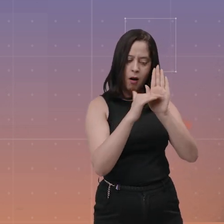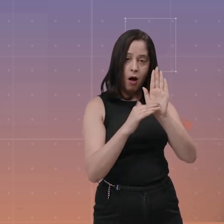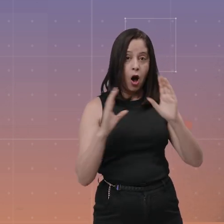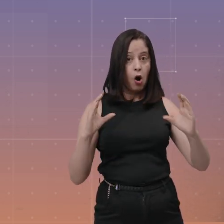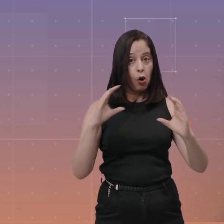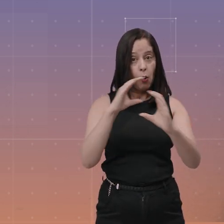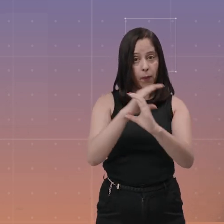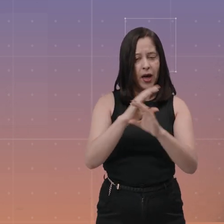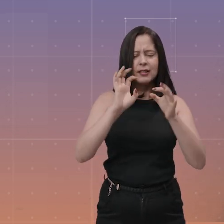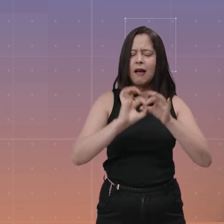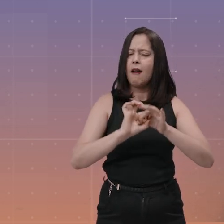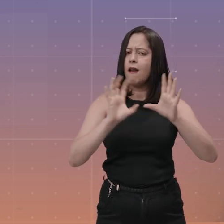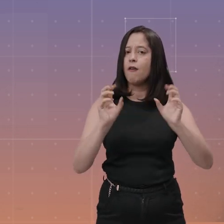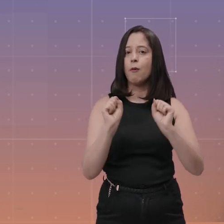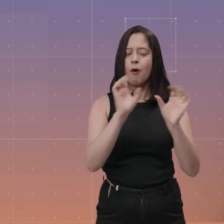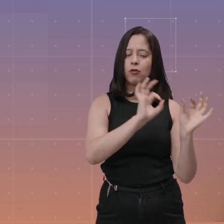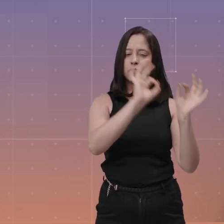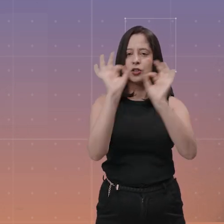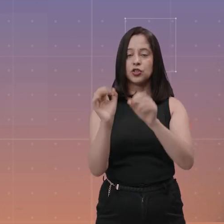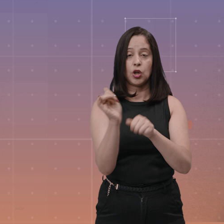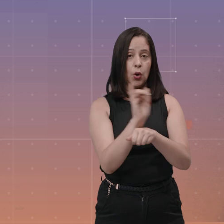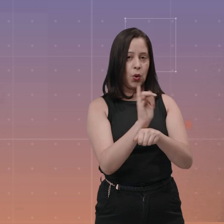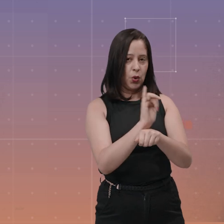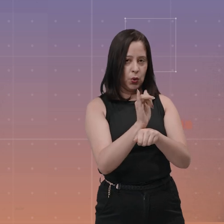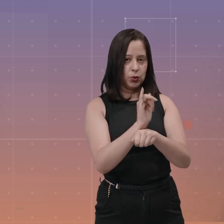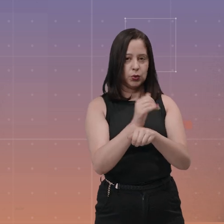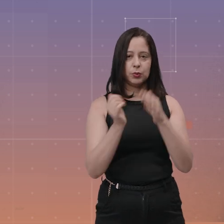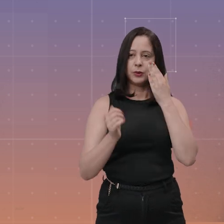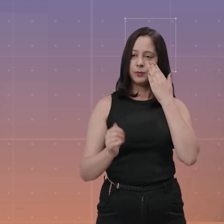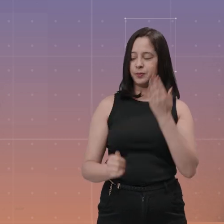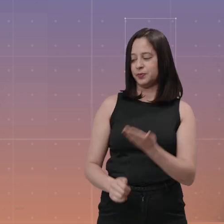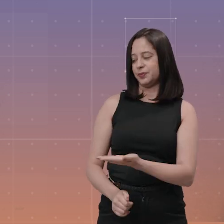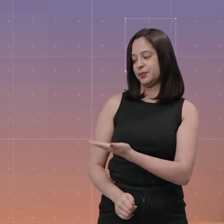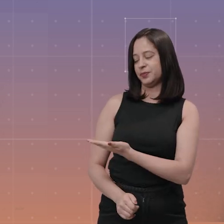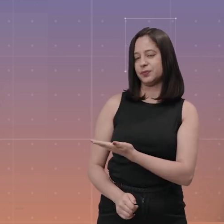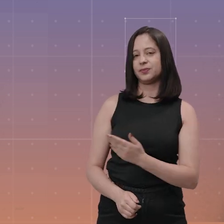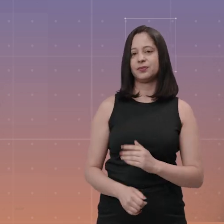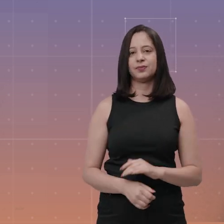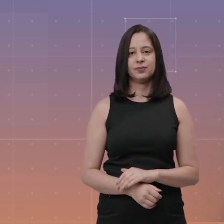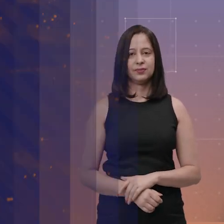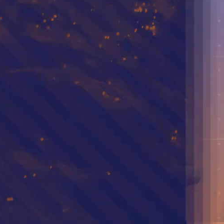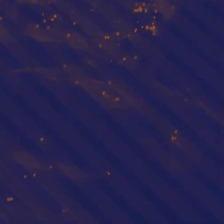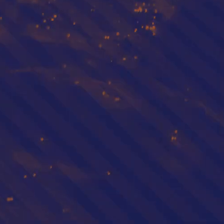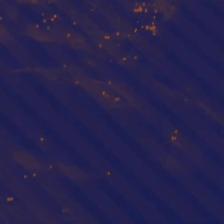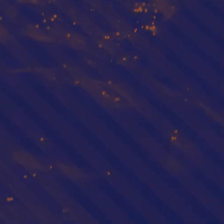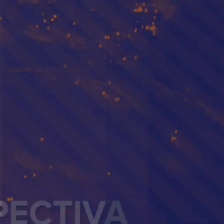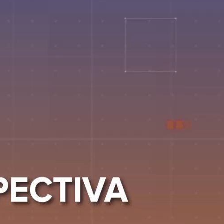completa está disponível no nosso canal do YouTube, TV Câmara SJC.